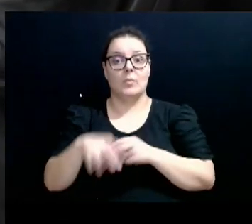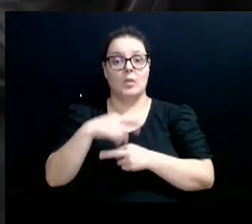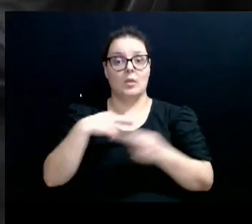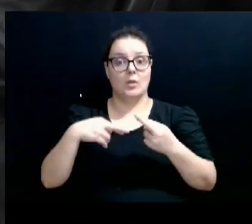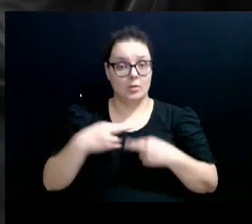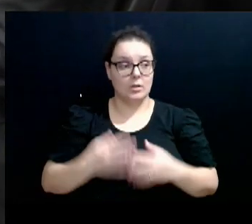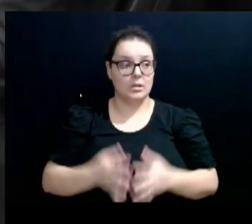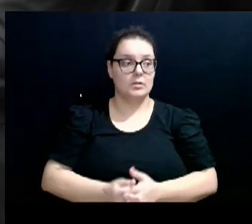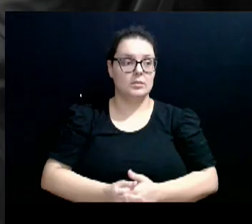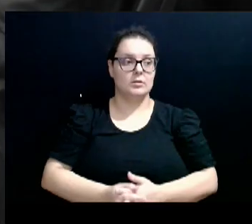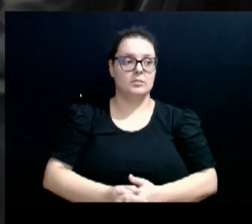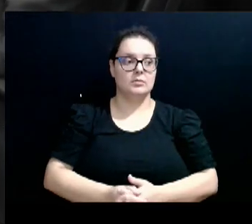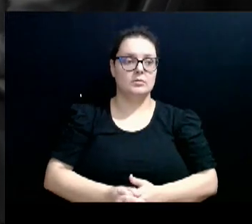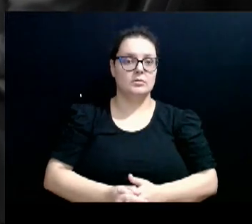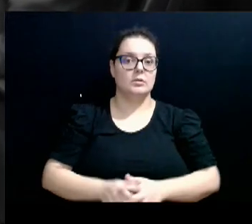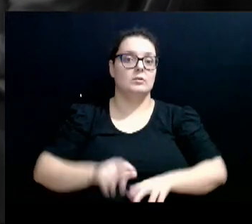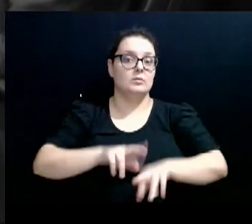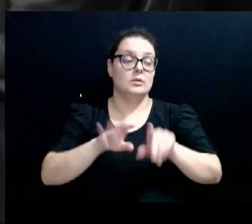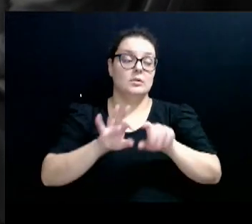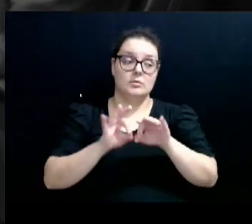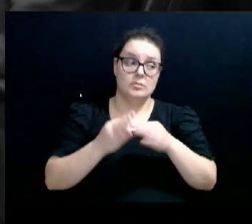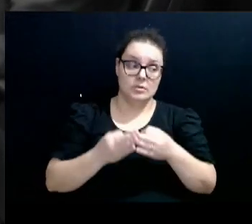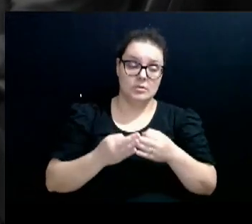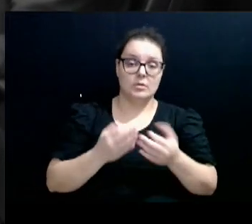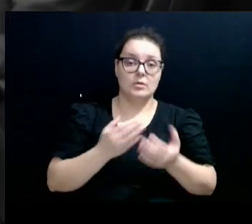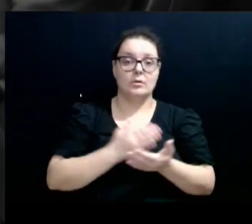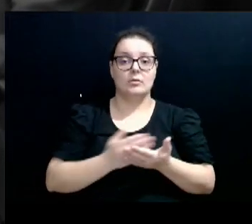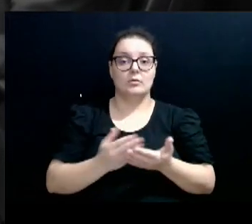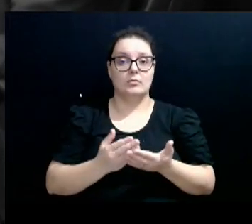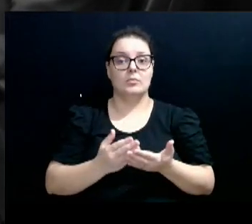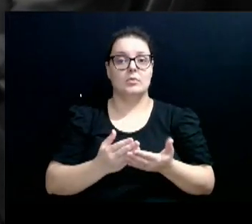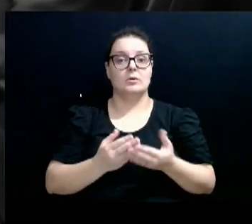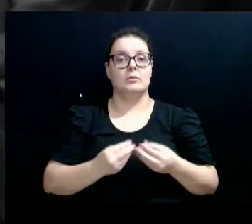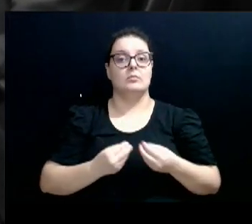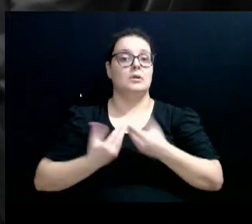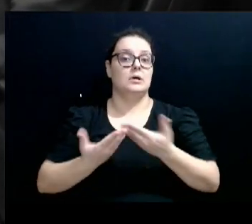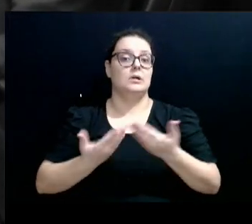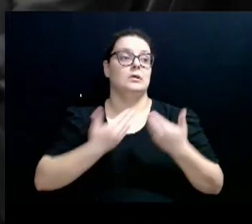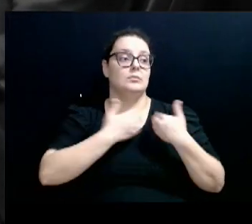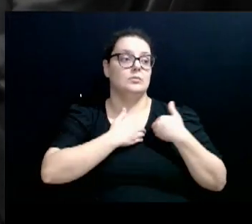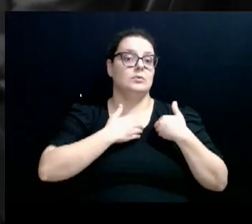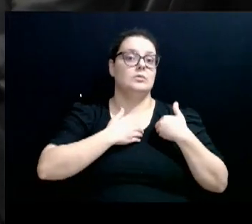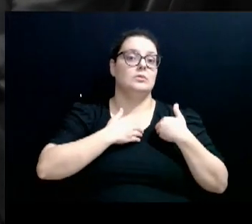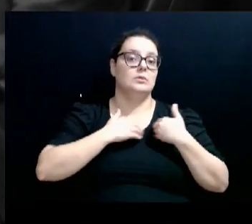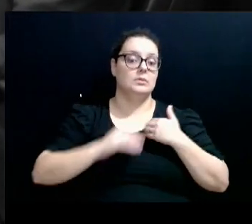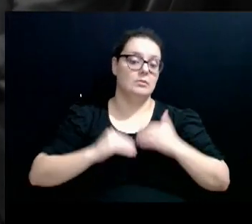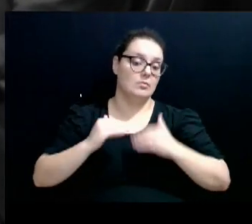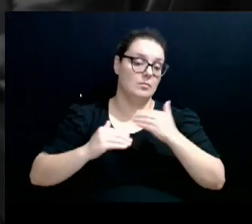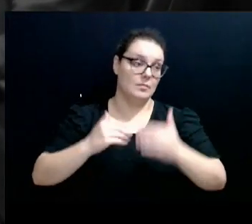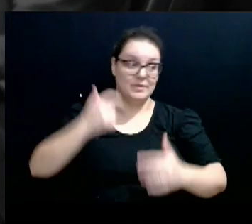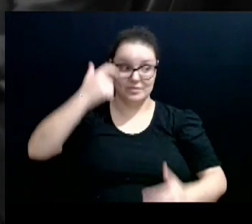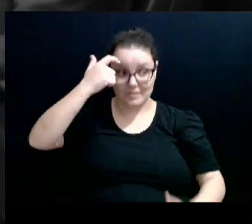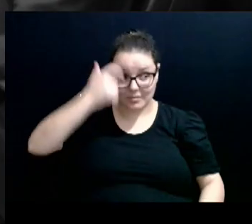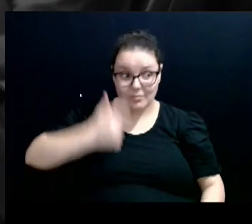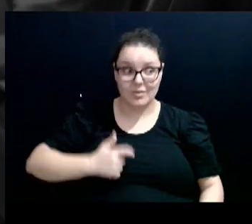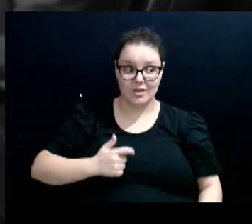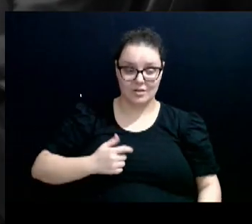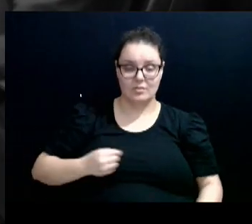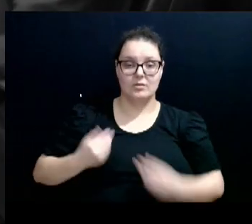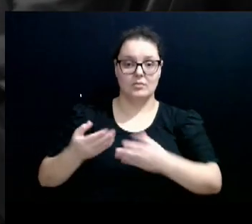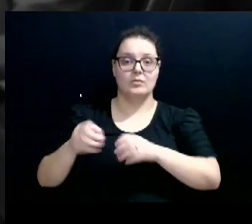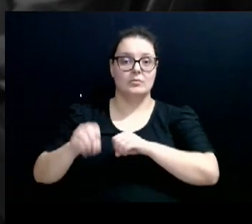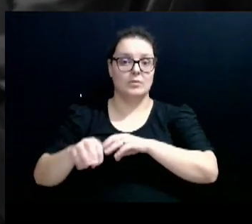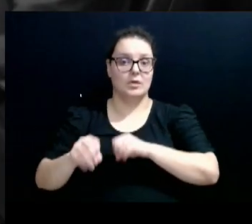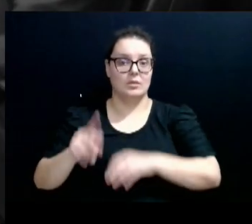muitas famílias passaram a responsabilidade da formação daquele indivíduo para o educador.